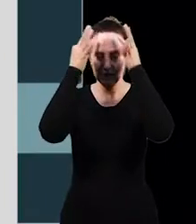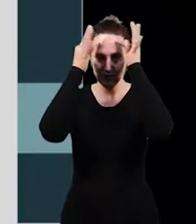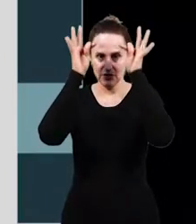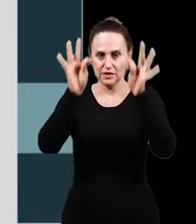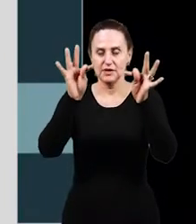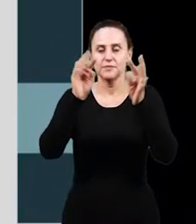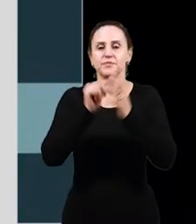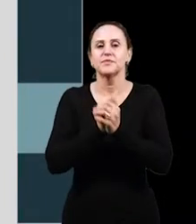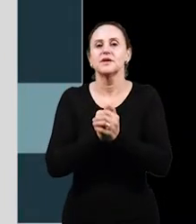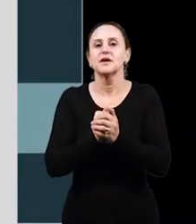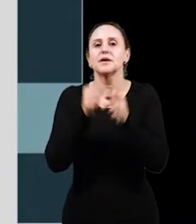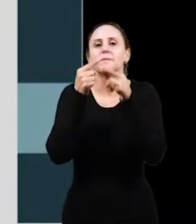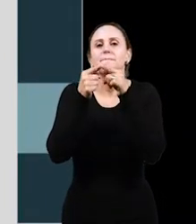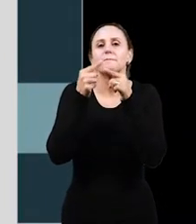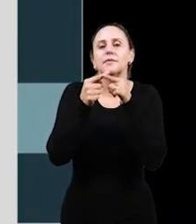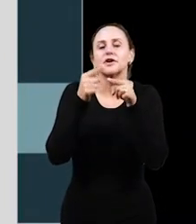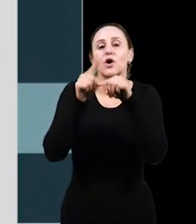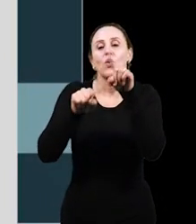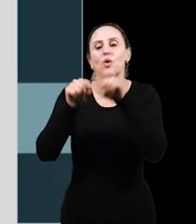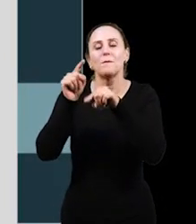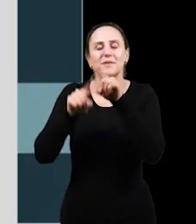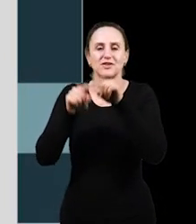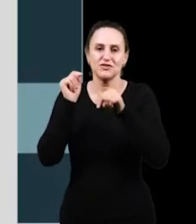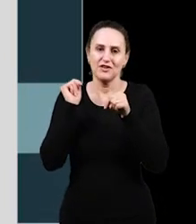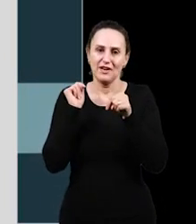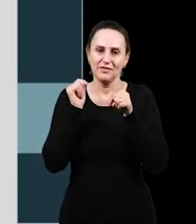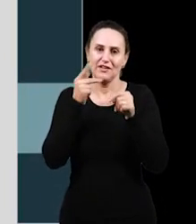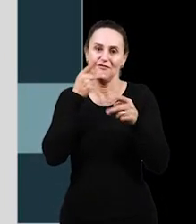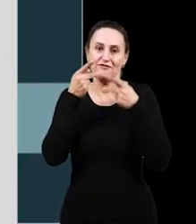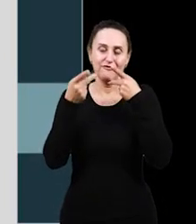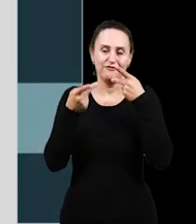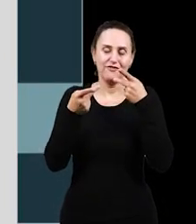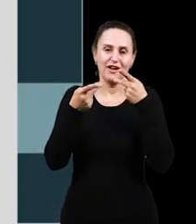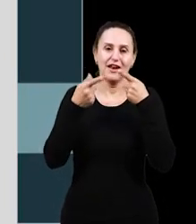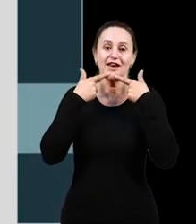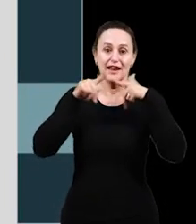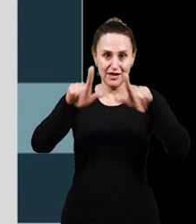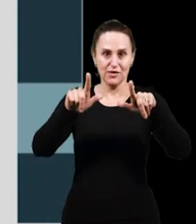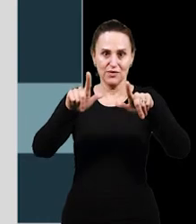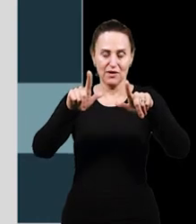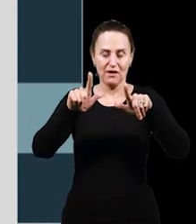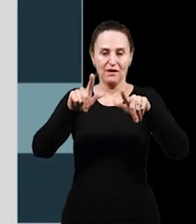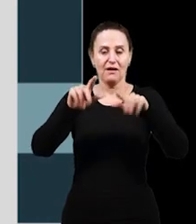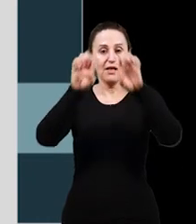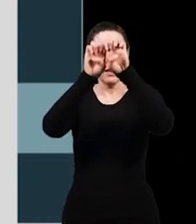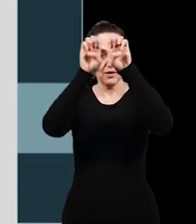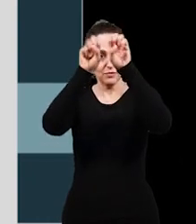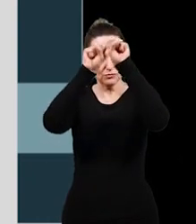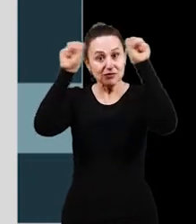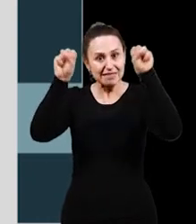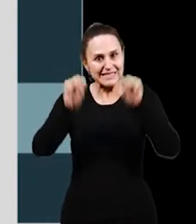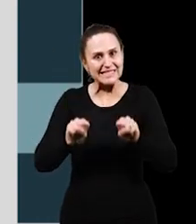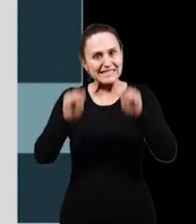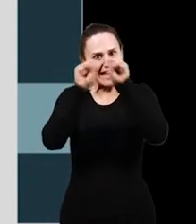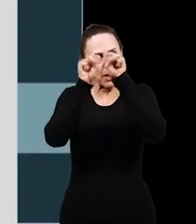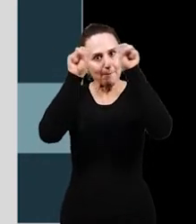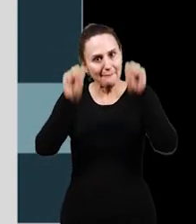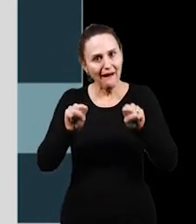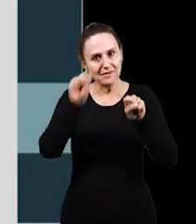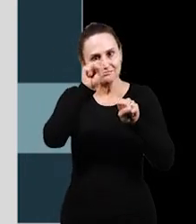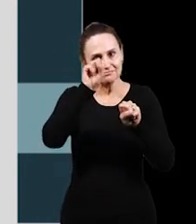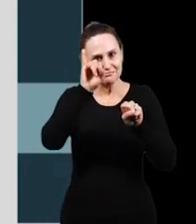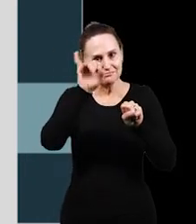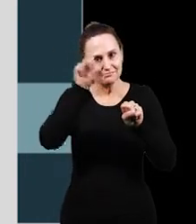estruturalistas na medida em que ser objeto É de fato a língua como sistema a qual acrescenta um questionamento em termos de funções